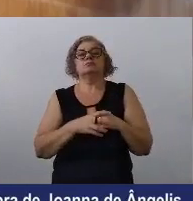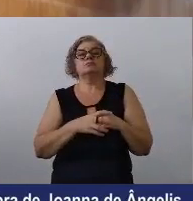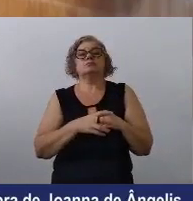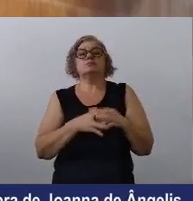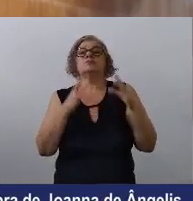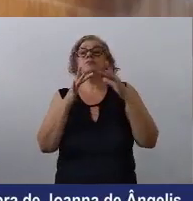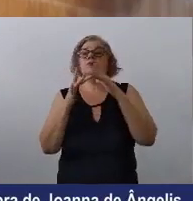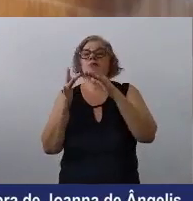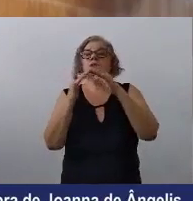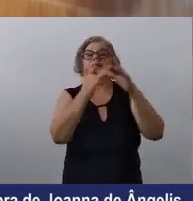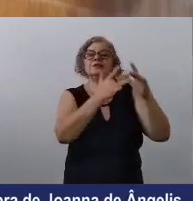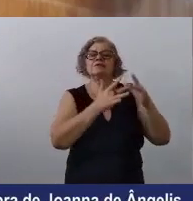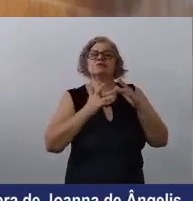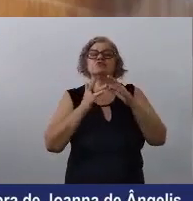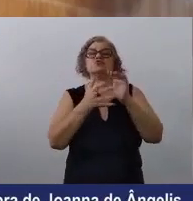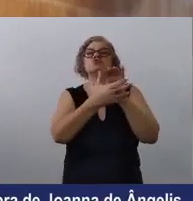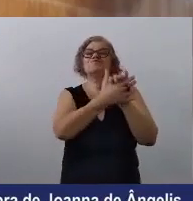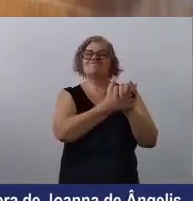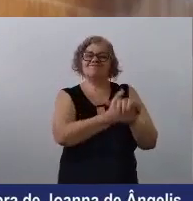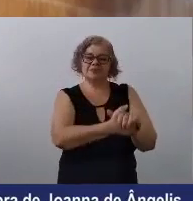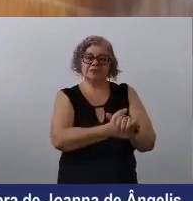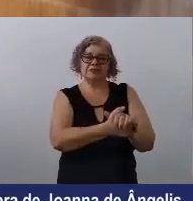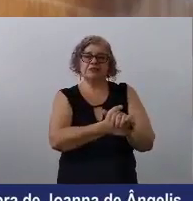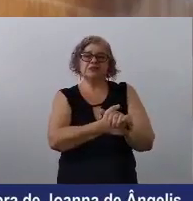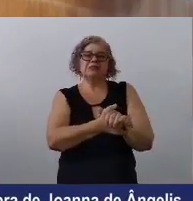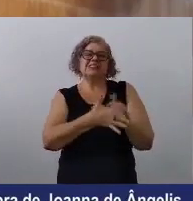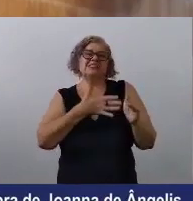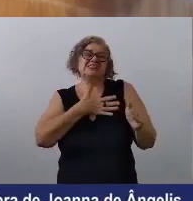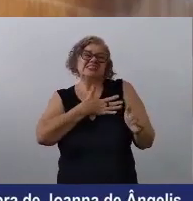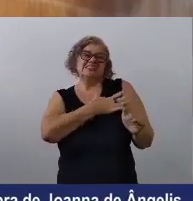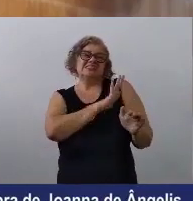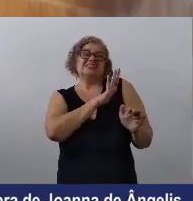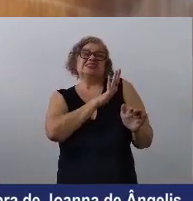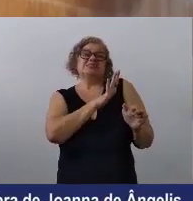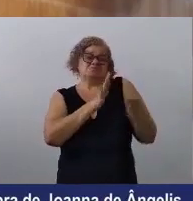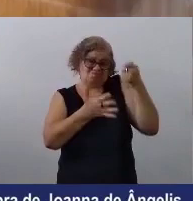a estar vinculada a um marido machista,